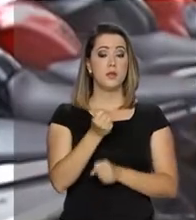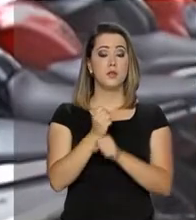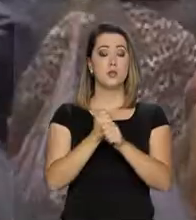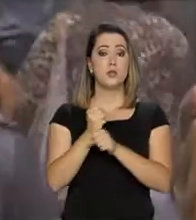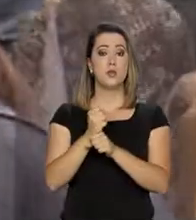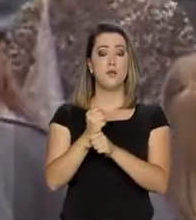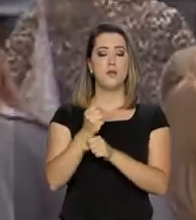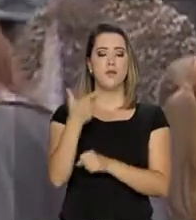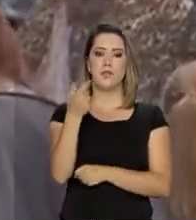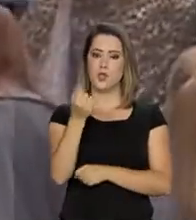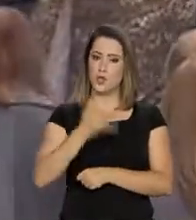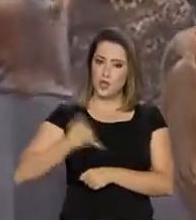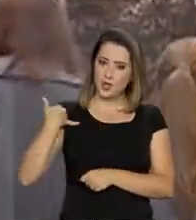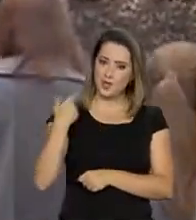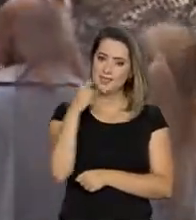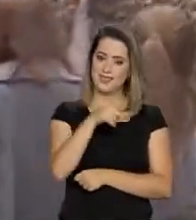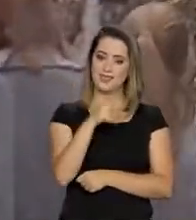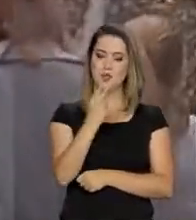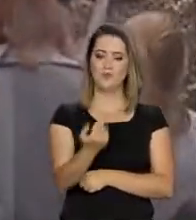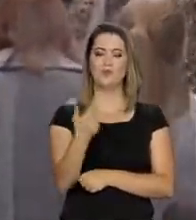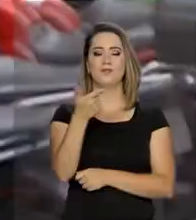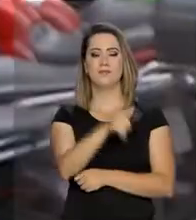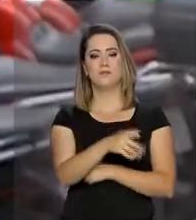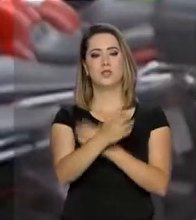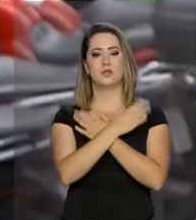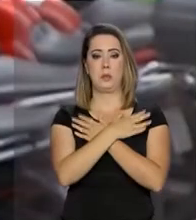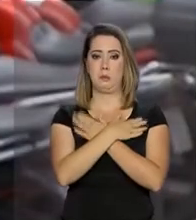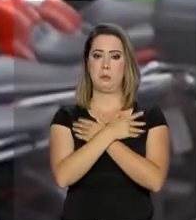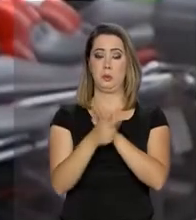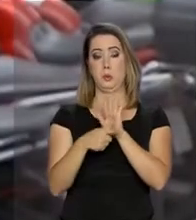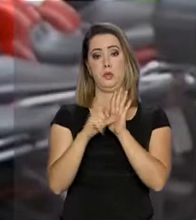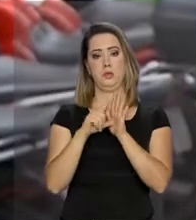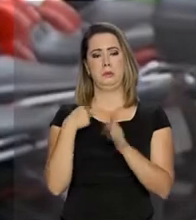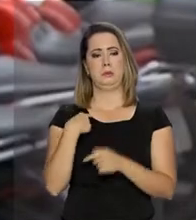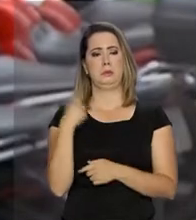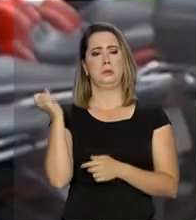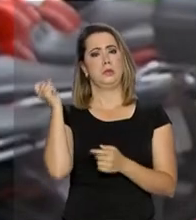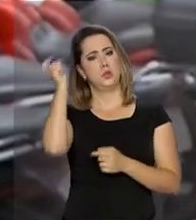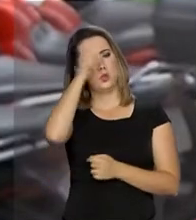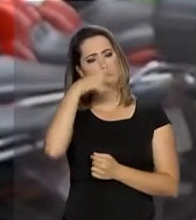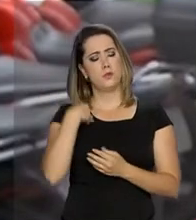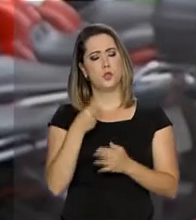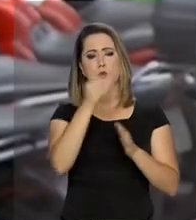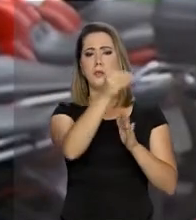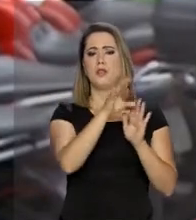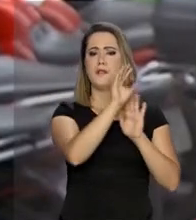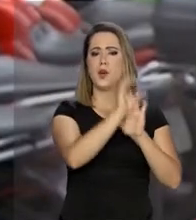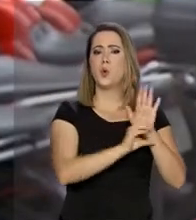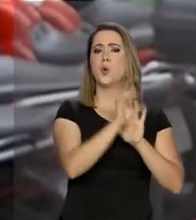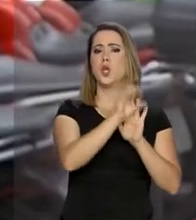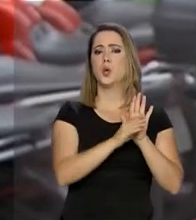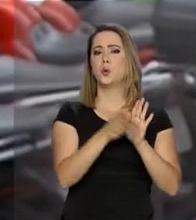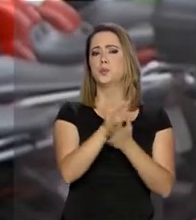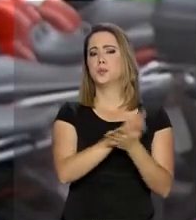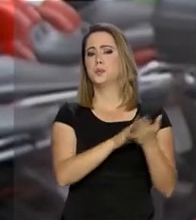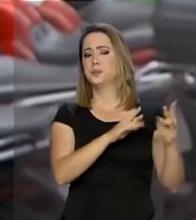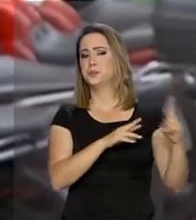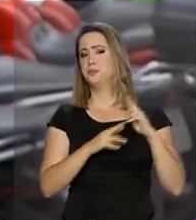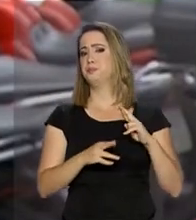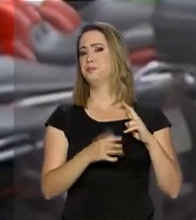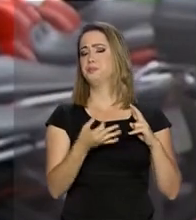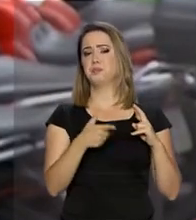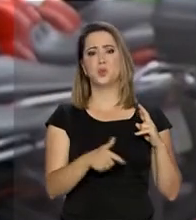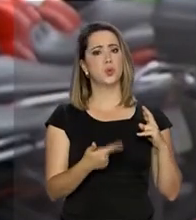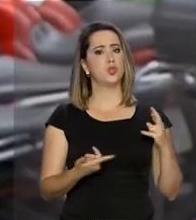drama de milhões de brasileiros o desemprego está bem complicado mandava currículo tinha pouca resposta sabe de